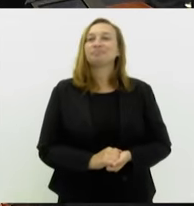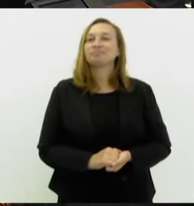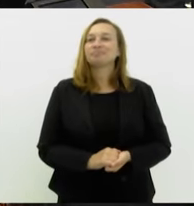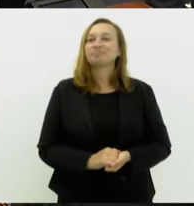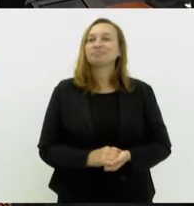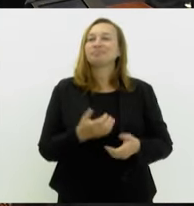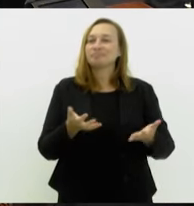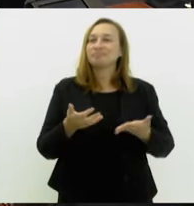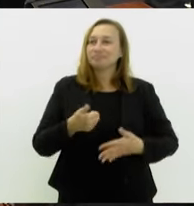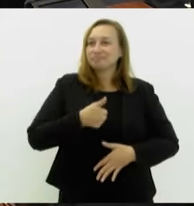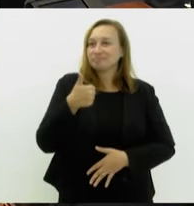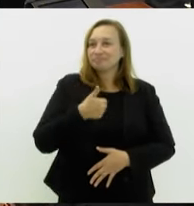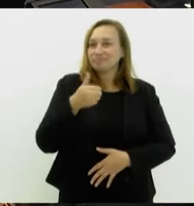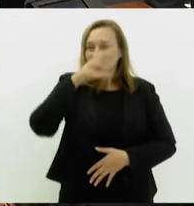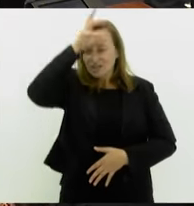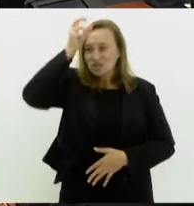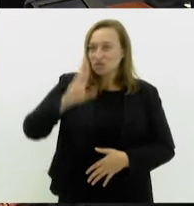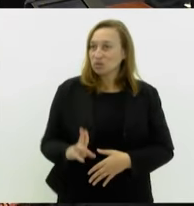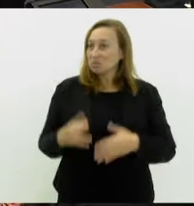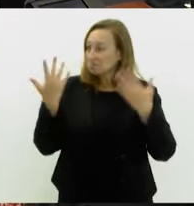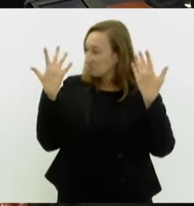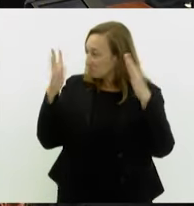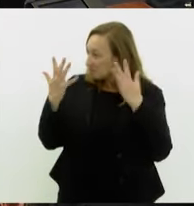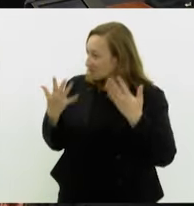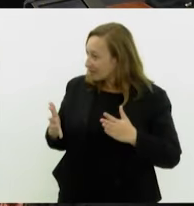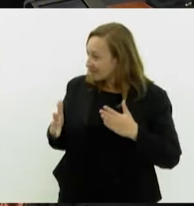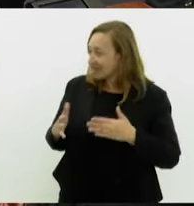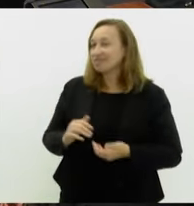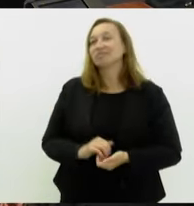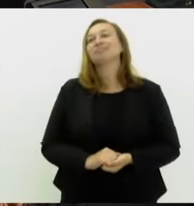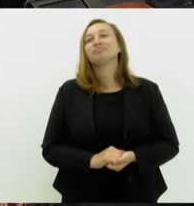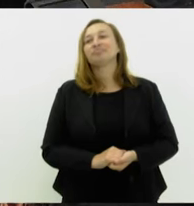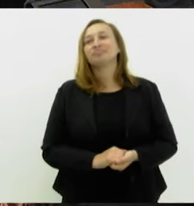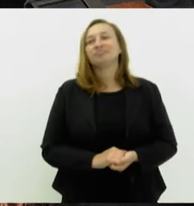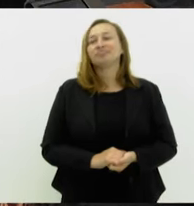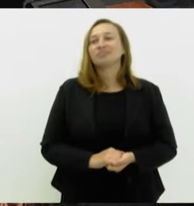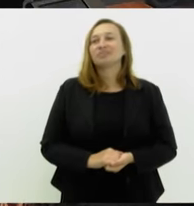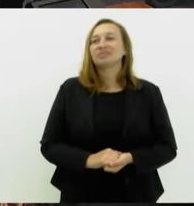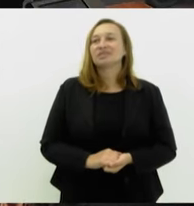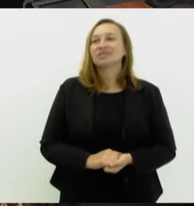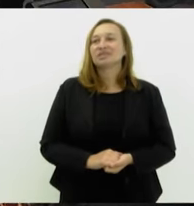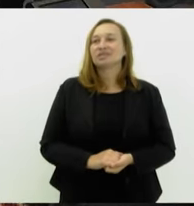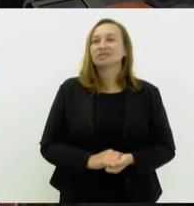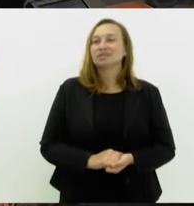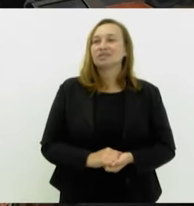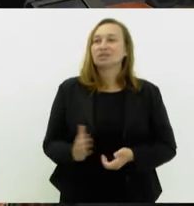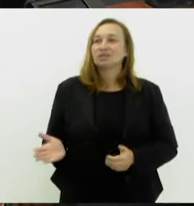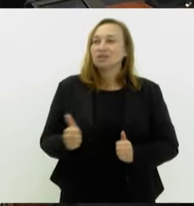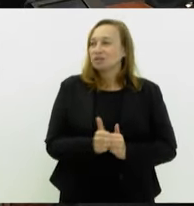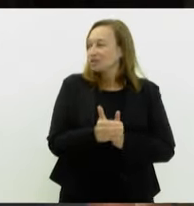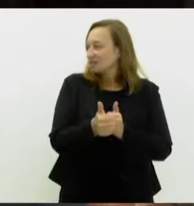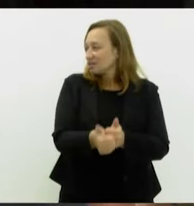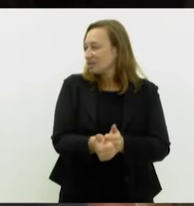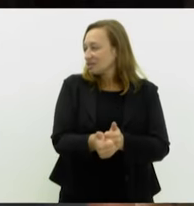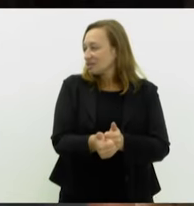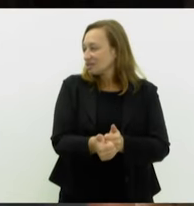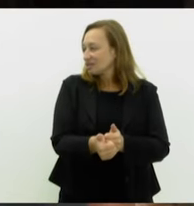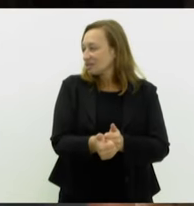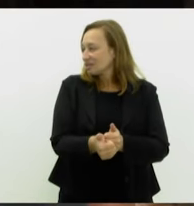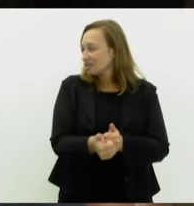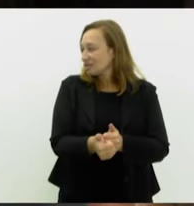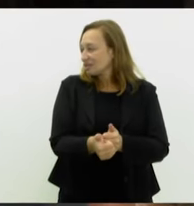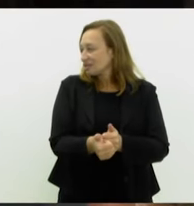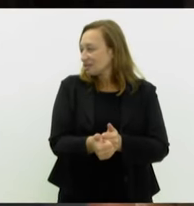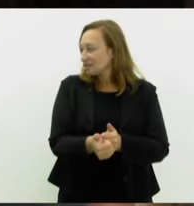eu quero em primeiro lugar tia jul cumprimentar por ser anfitriã aqui desse evento por levar à frente a procura da mulher aqui na Assembleia